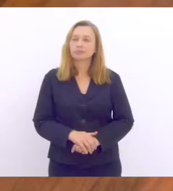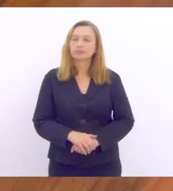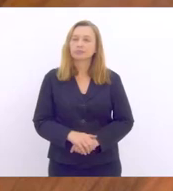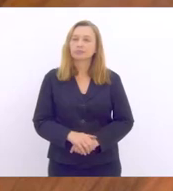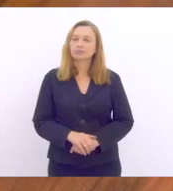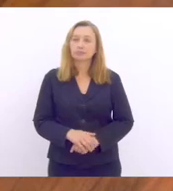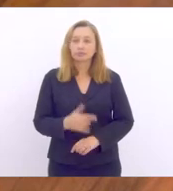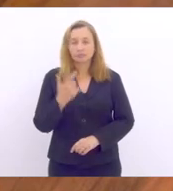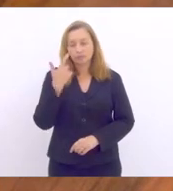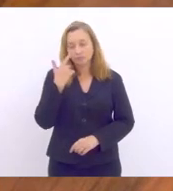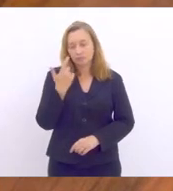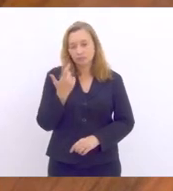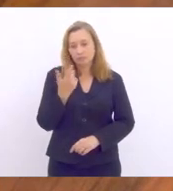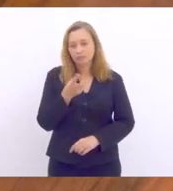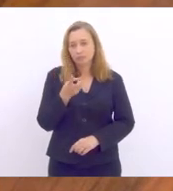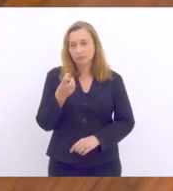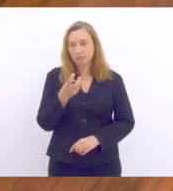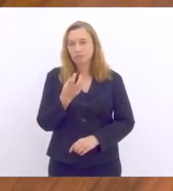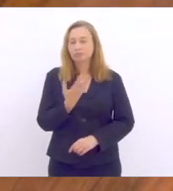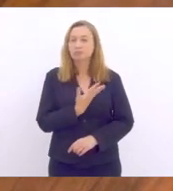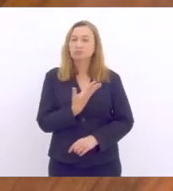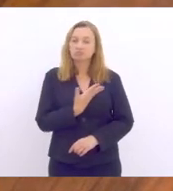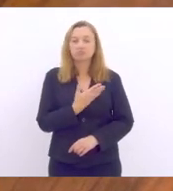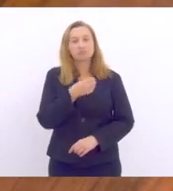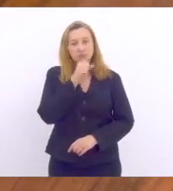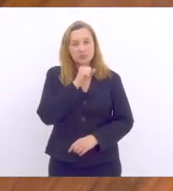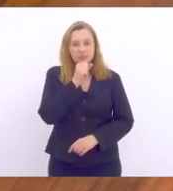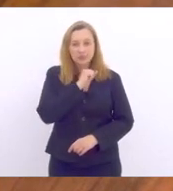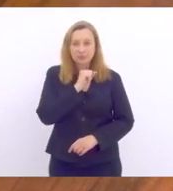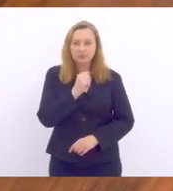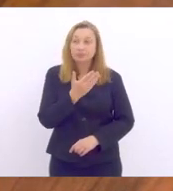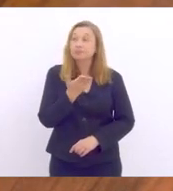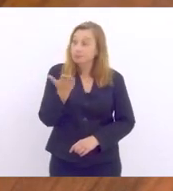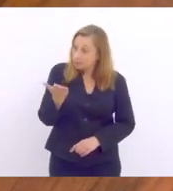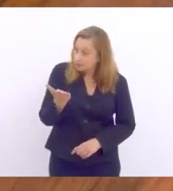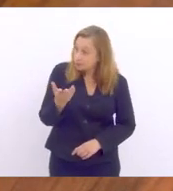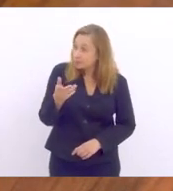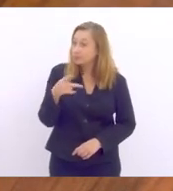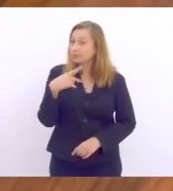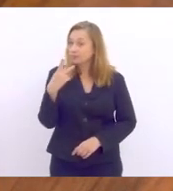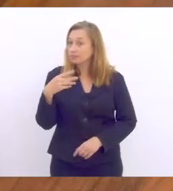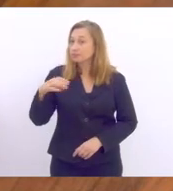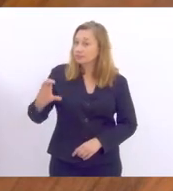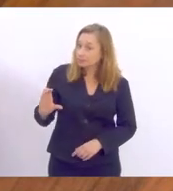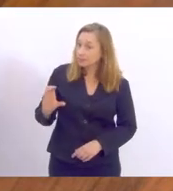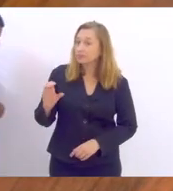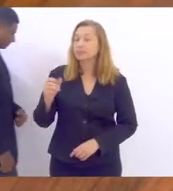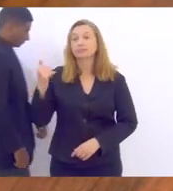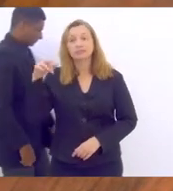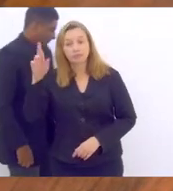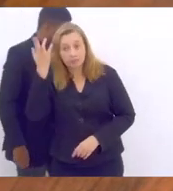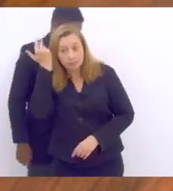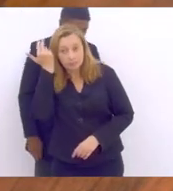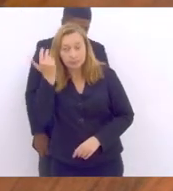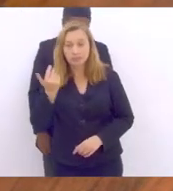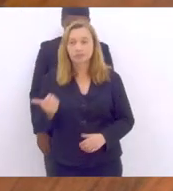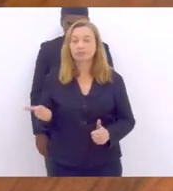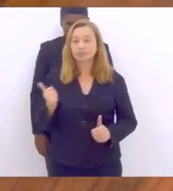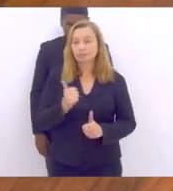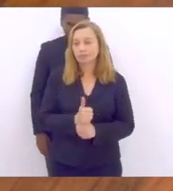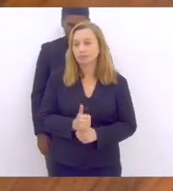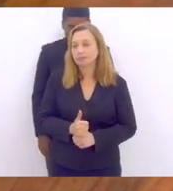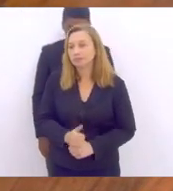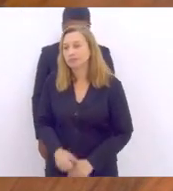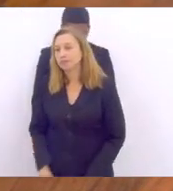vendo ao meu lado velhos companheiros, né, como você mesmo, Mink, Eliomar, Vadir